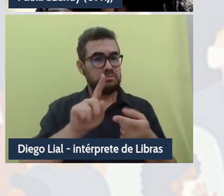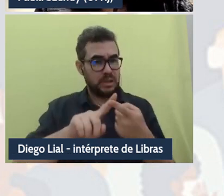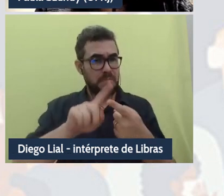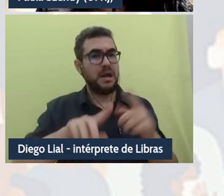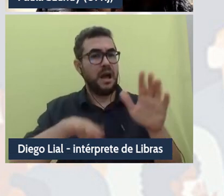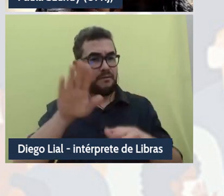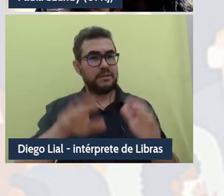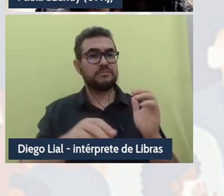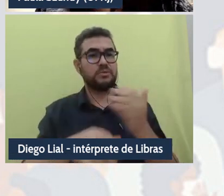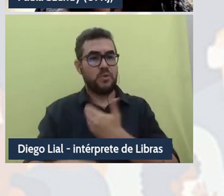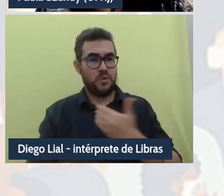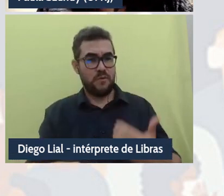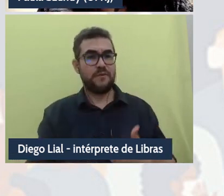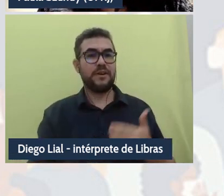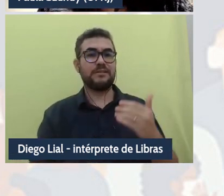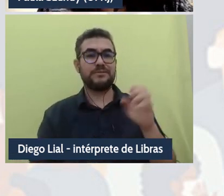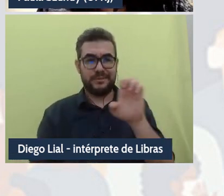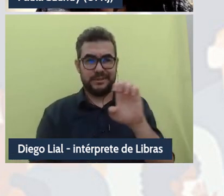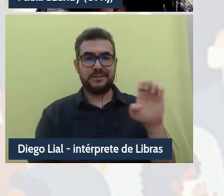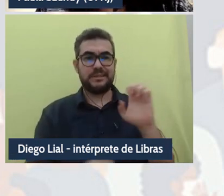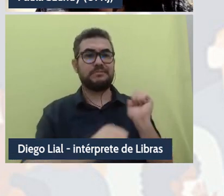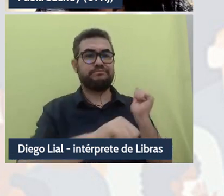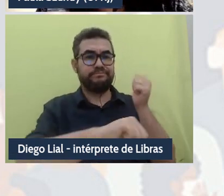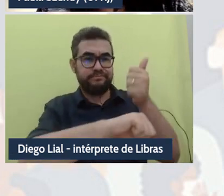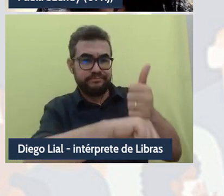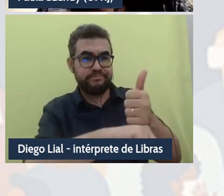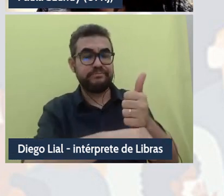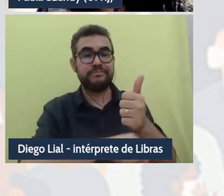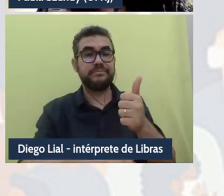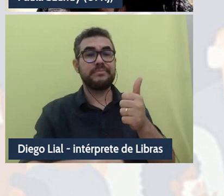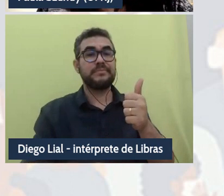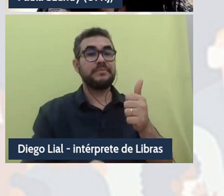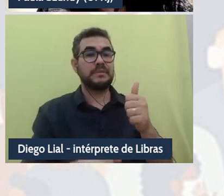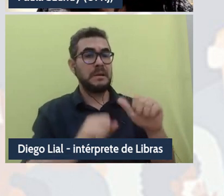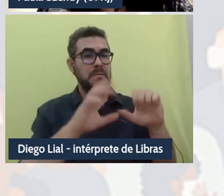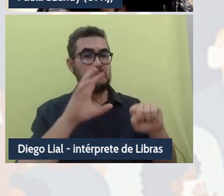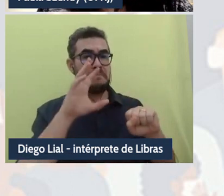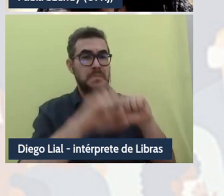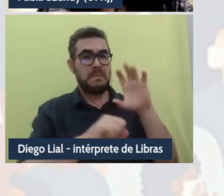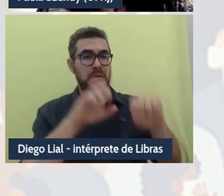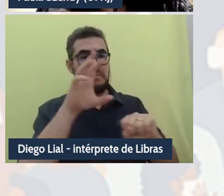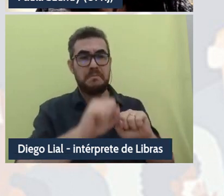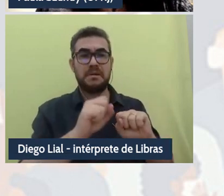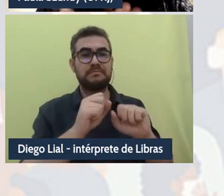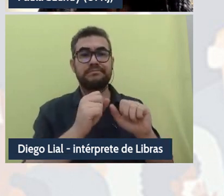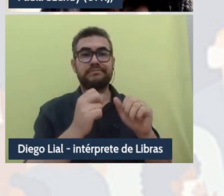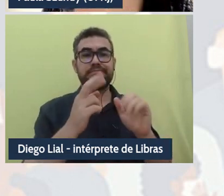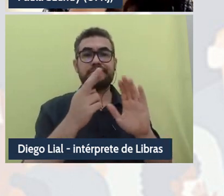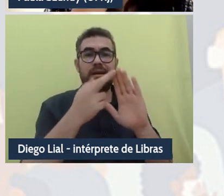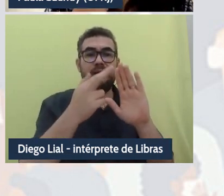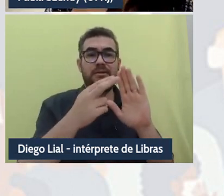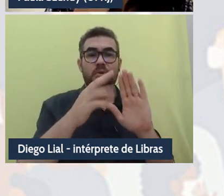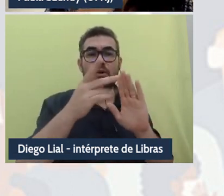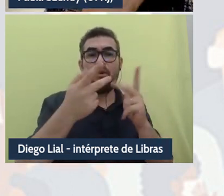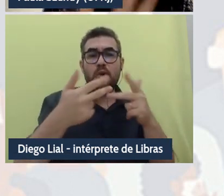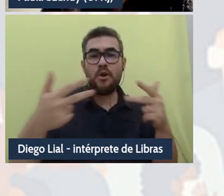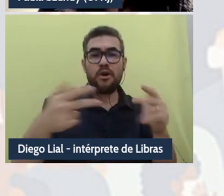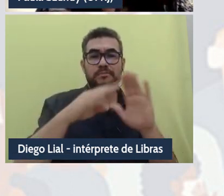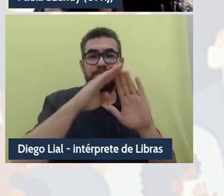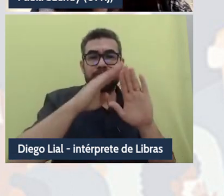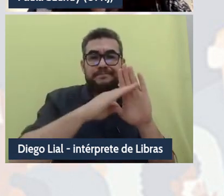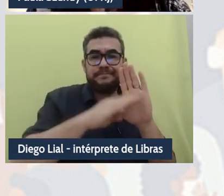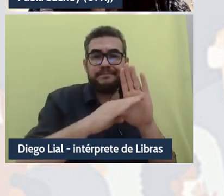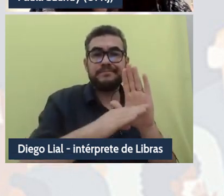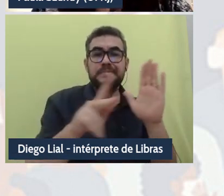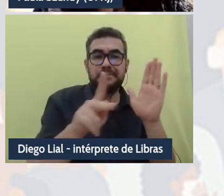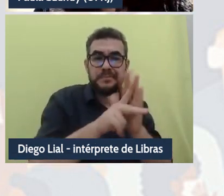né, das pautas progressivas, tornando-as vendáveis. A Luciana falou, né,